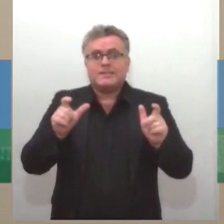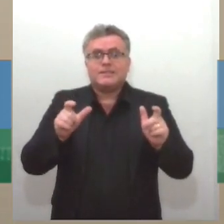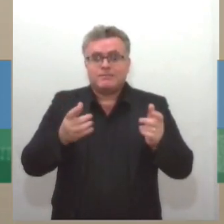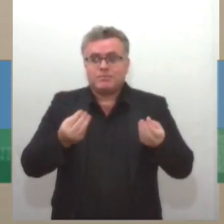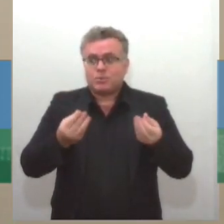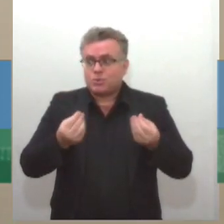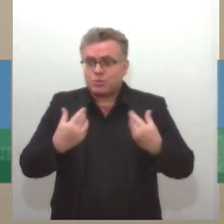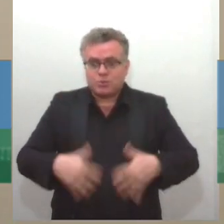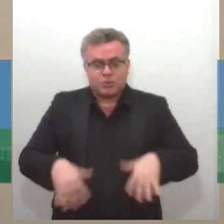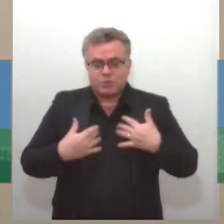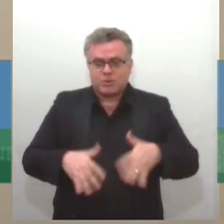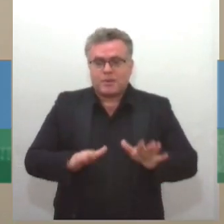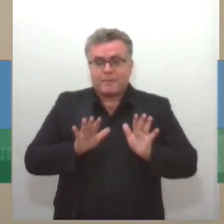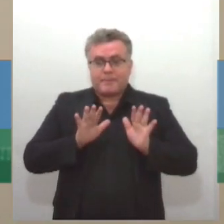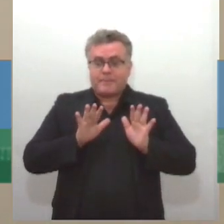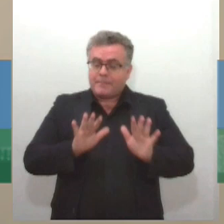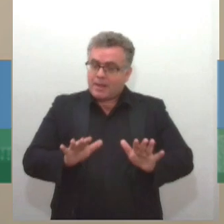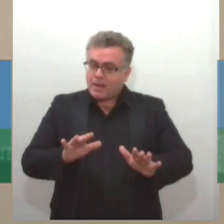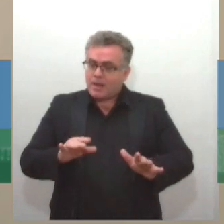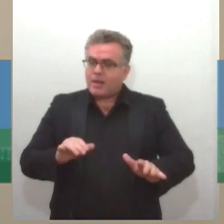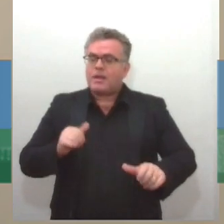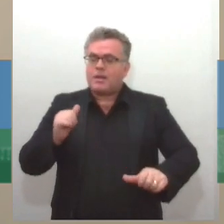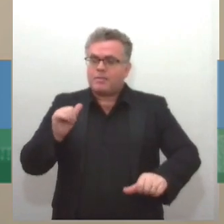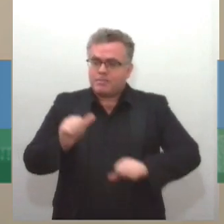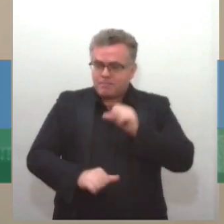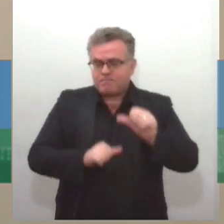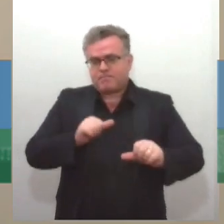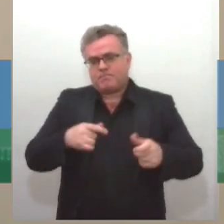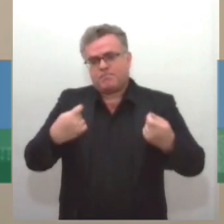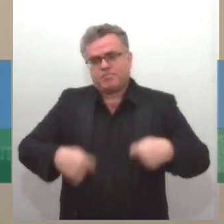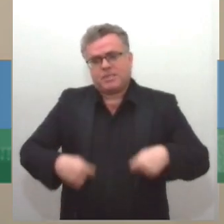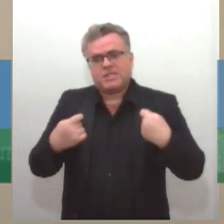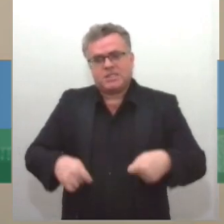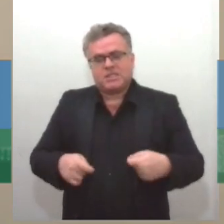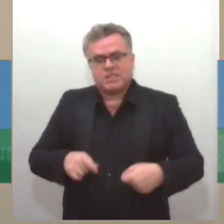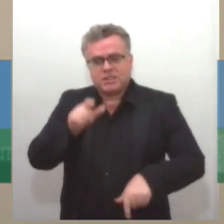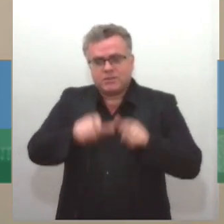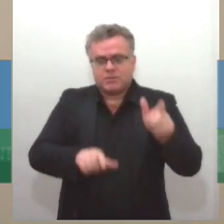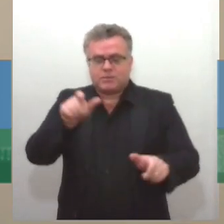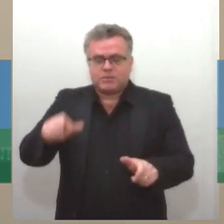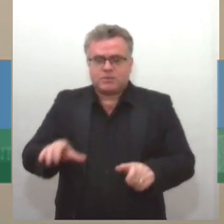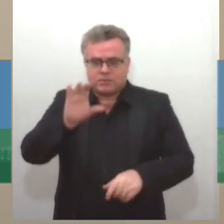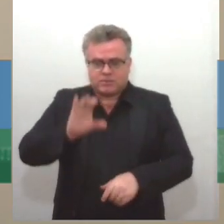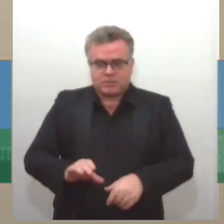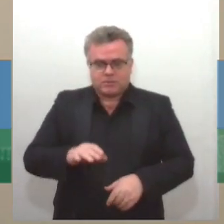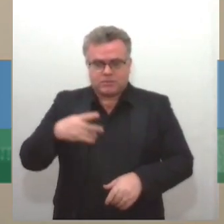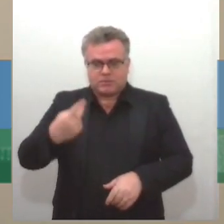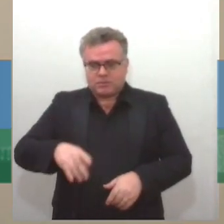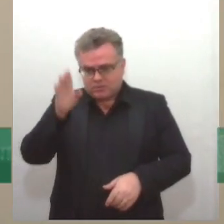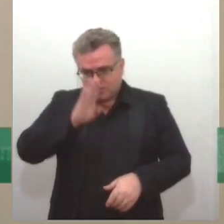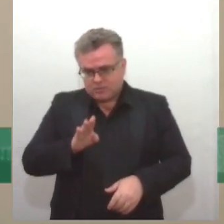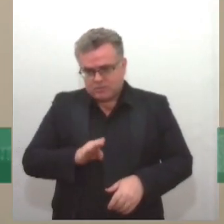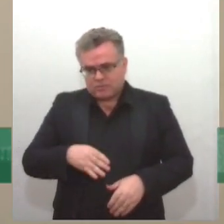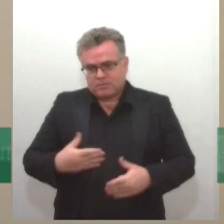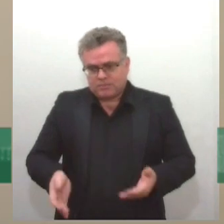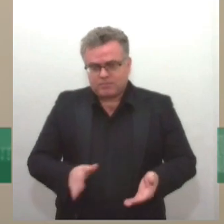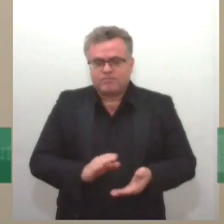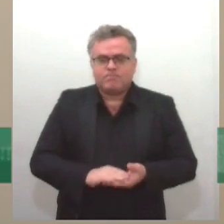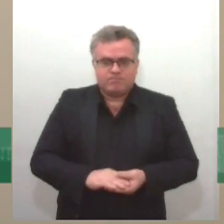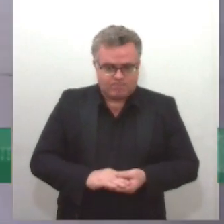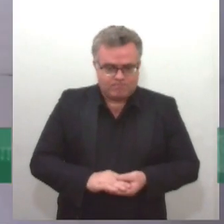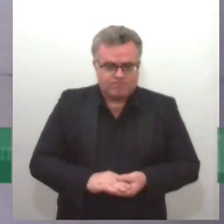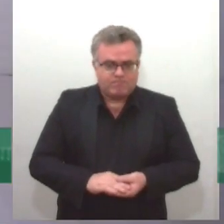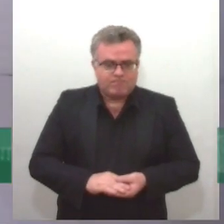uma mudança efetiva na vida dos nossos cidadãos e cidadãs brasileiros e brasileiras. Olha,